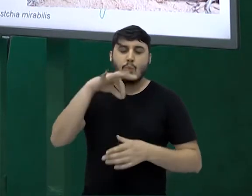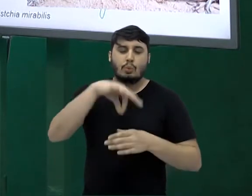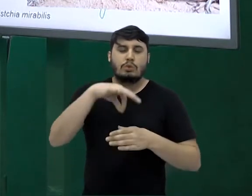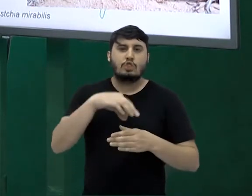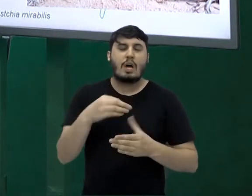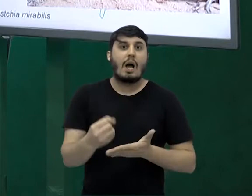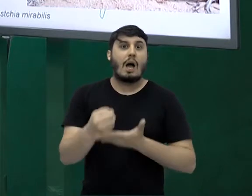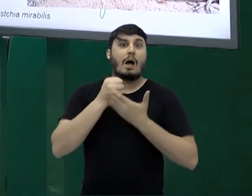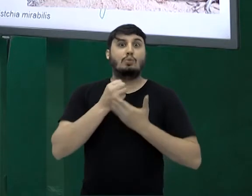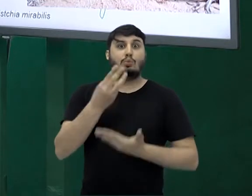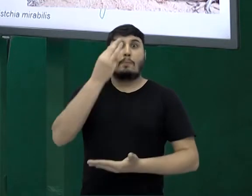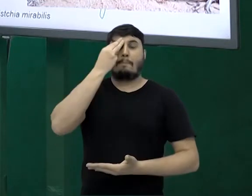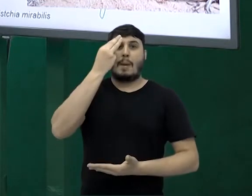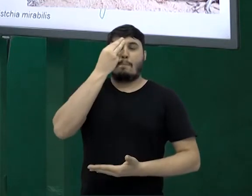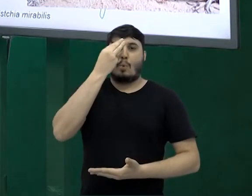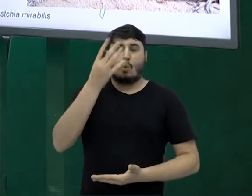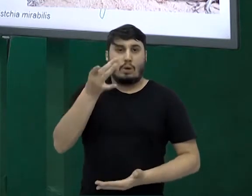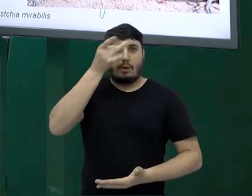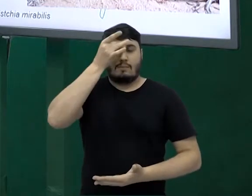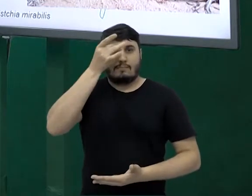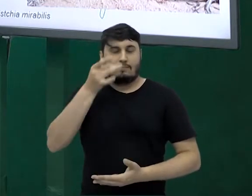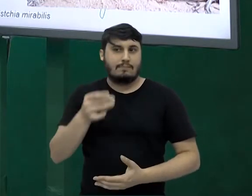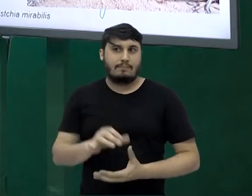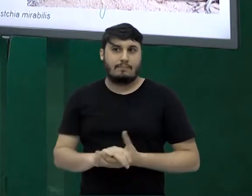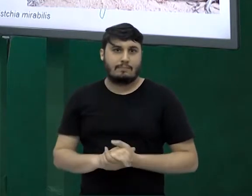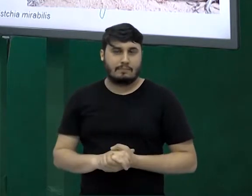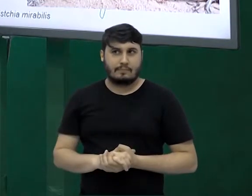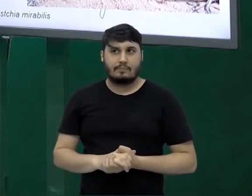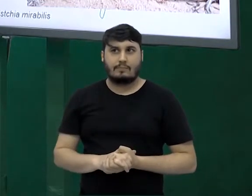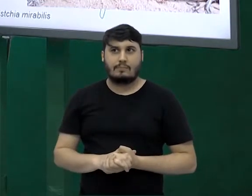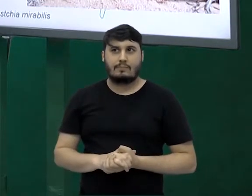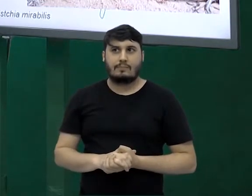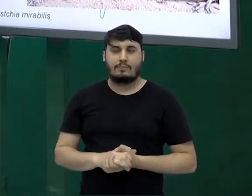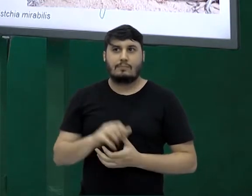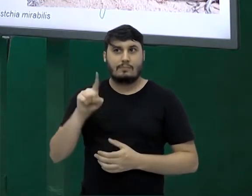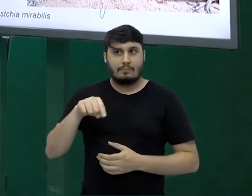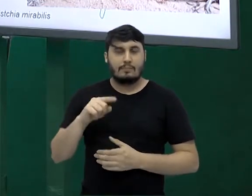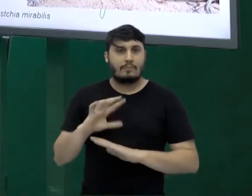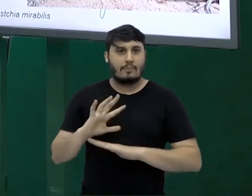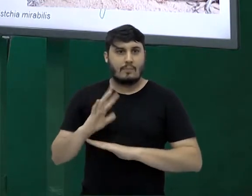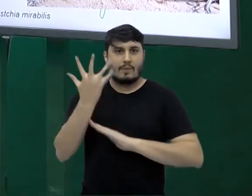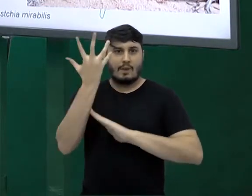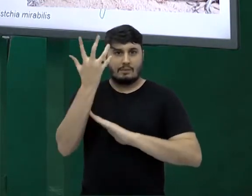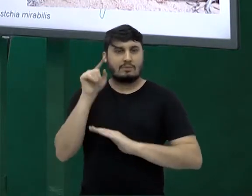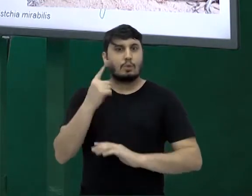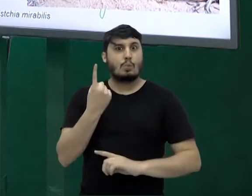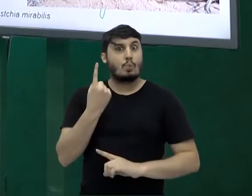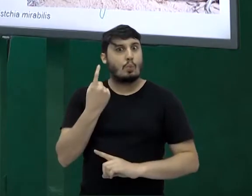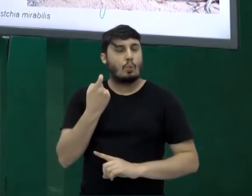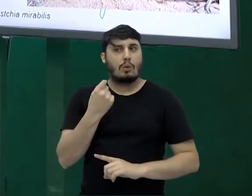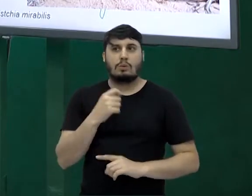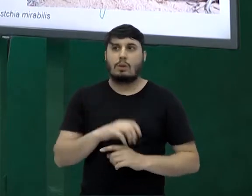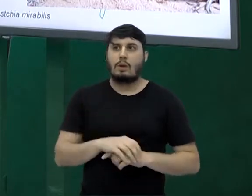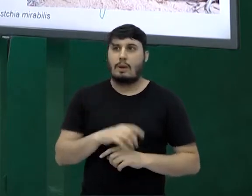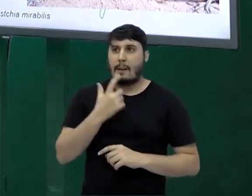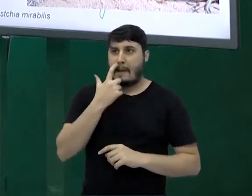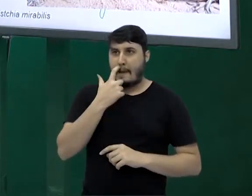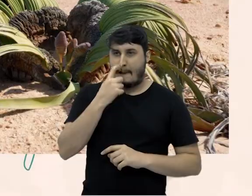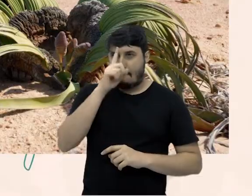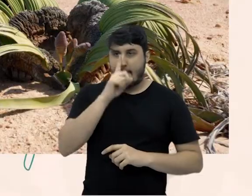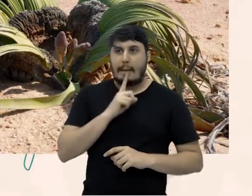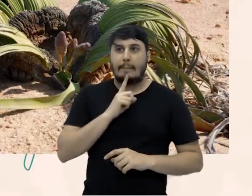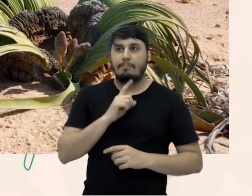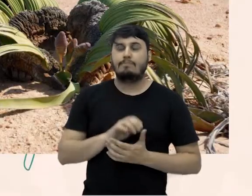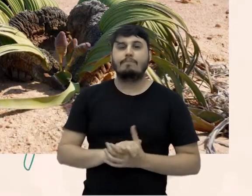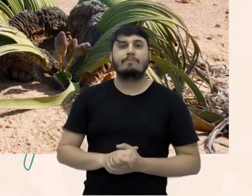que é para memória, esqueci, é memória, mentira, galera, tá? Que é aqui, ó, a ginkgo biloba, e